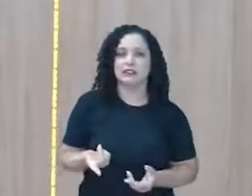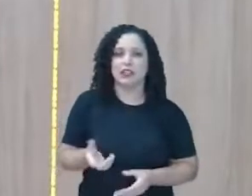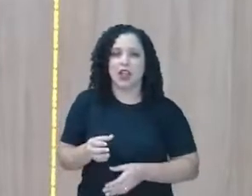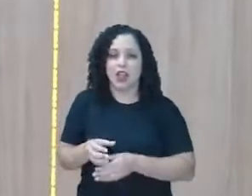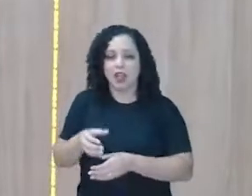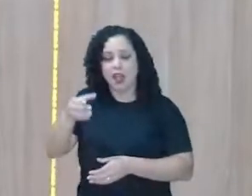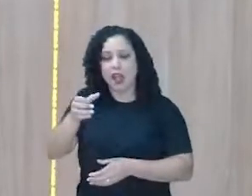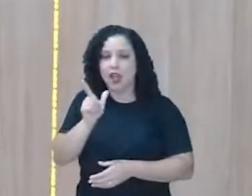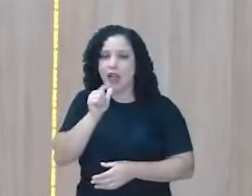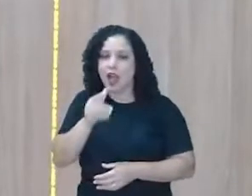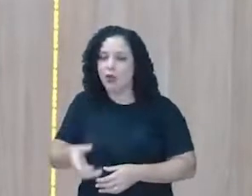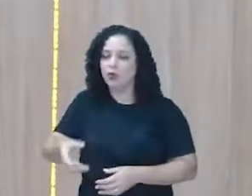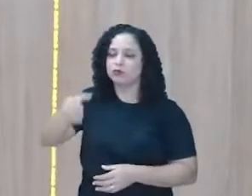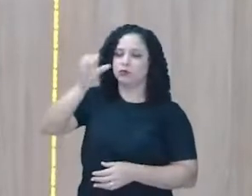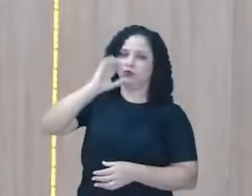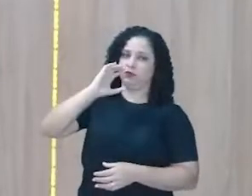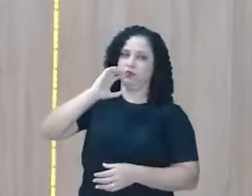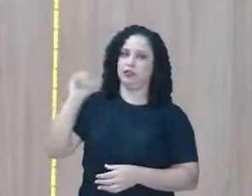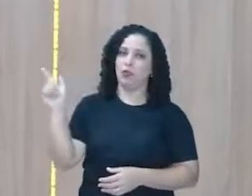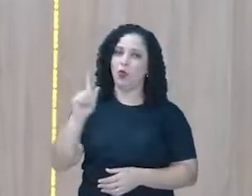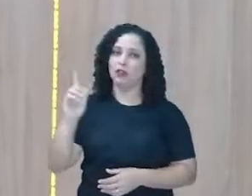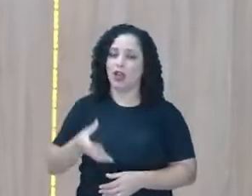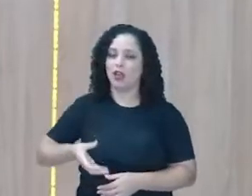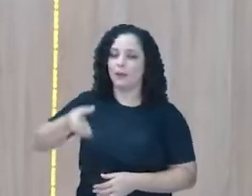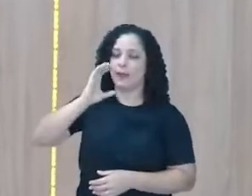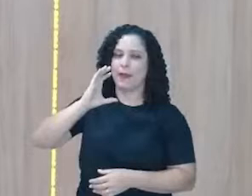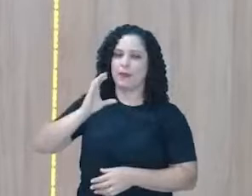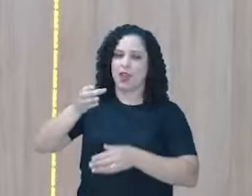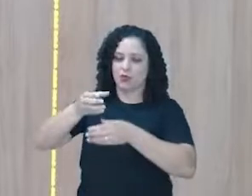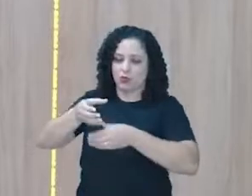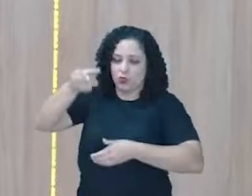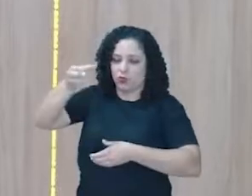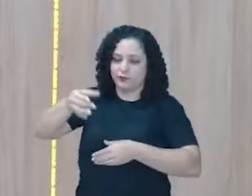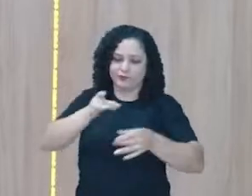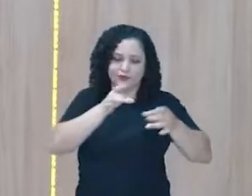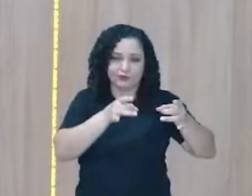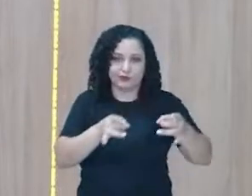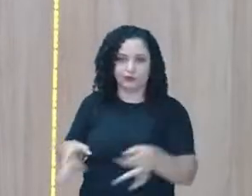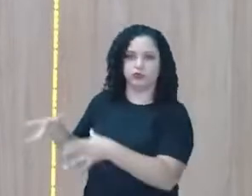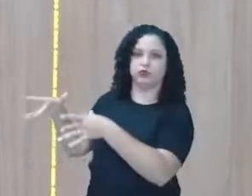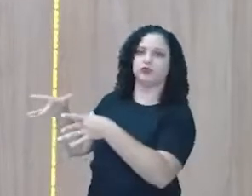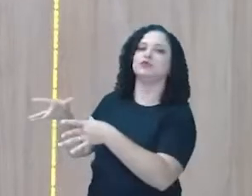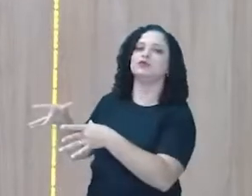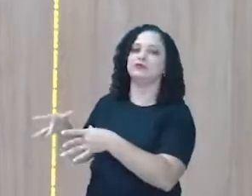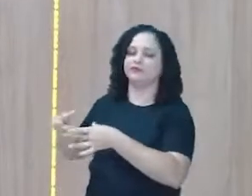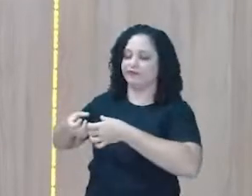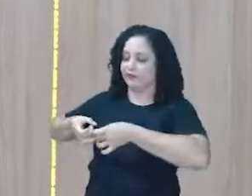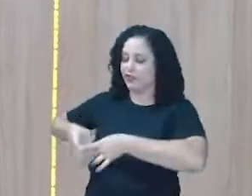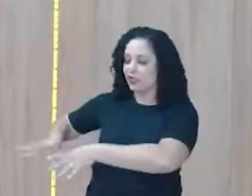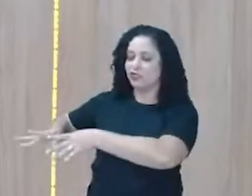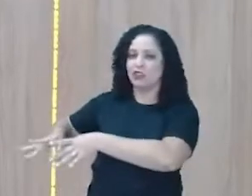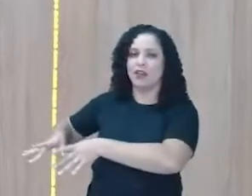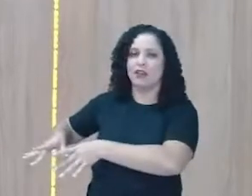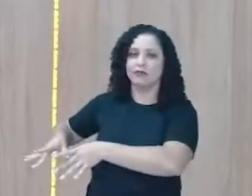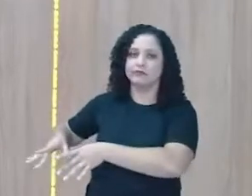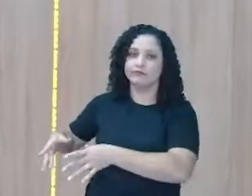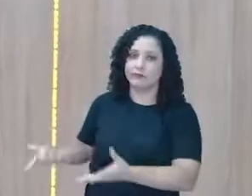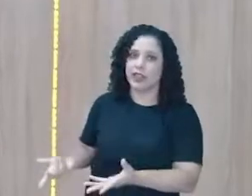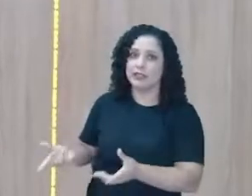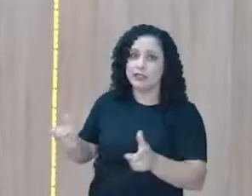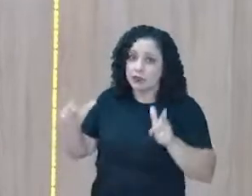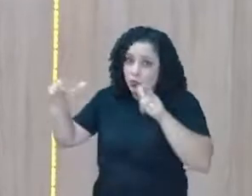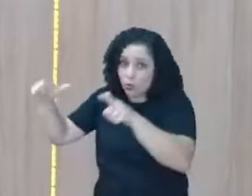uma garrafinha de água, um refrigerante, a gente jogar aquele resíduo, né, aquele famoso lixo, numa